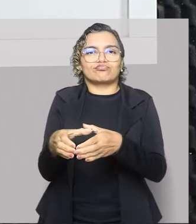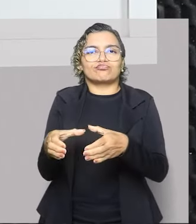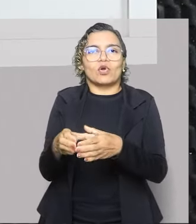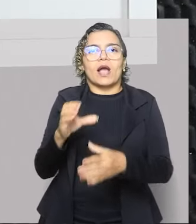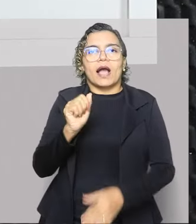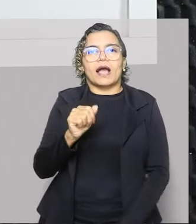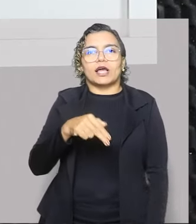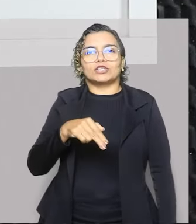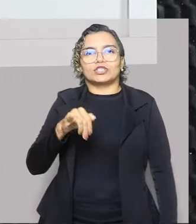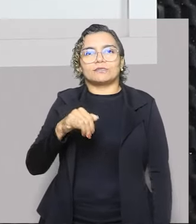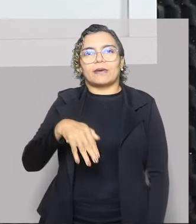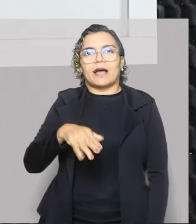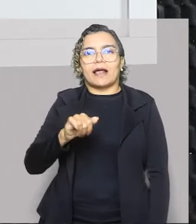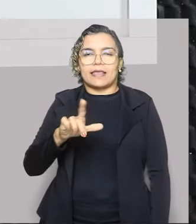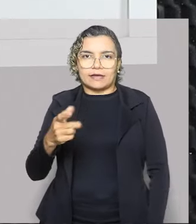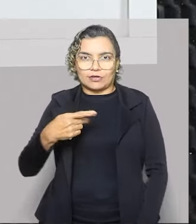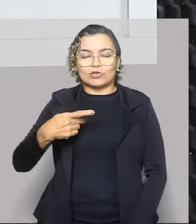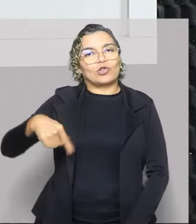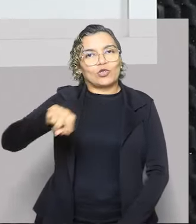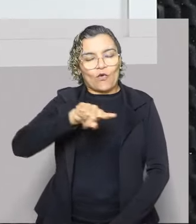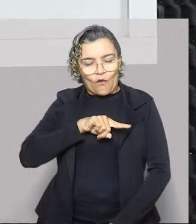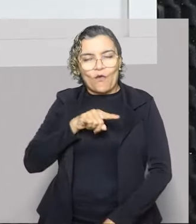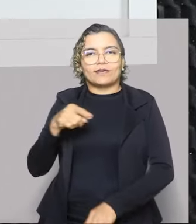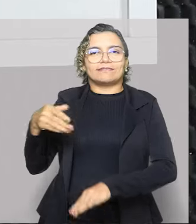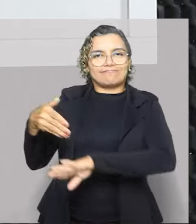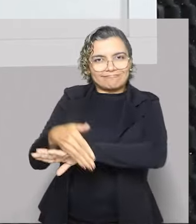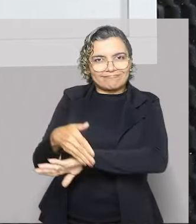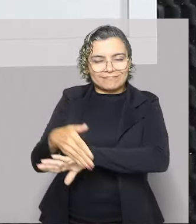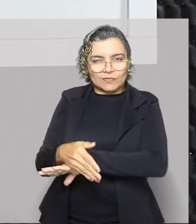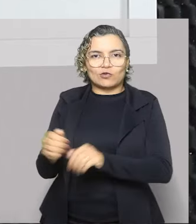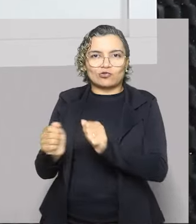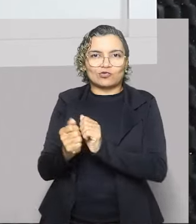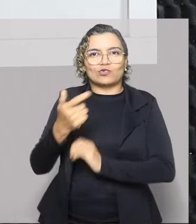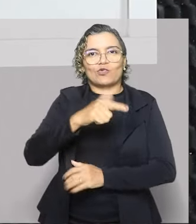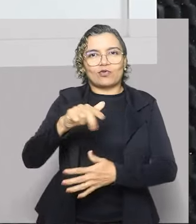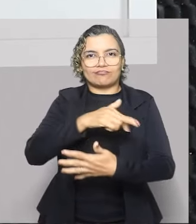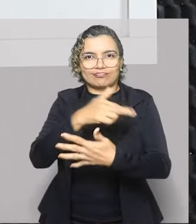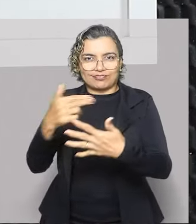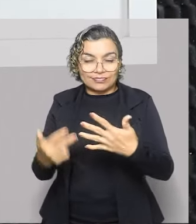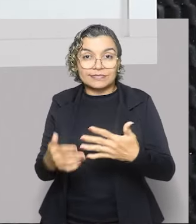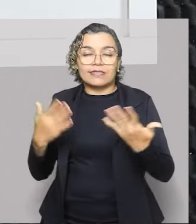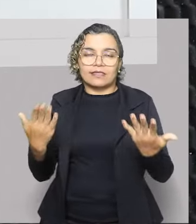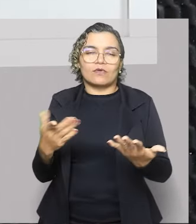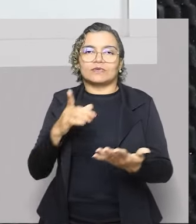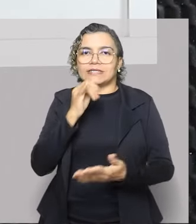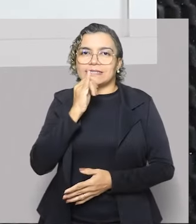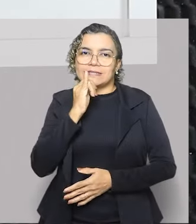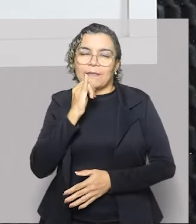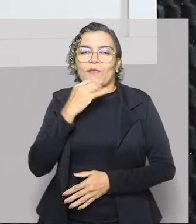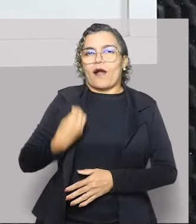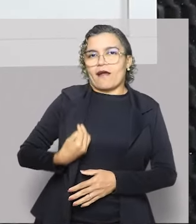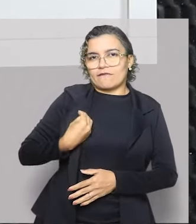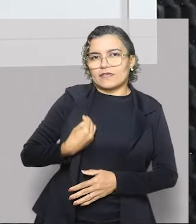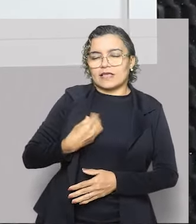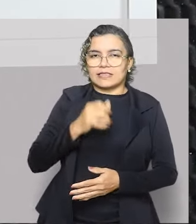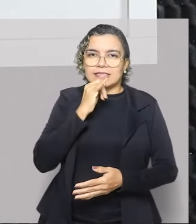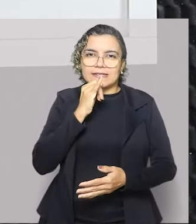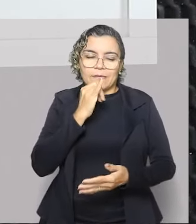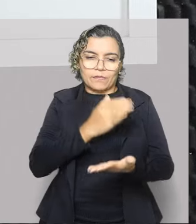incluídos Tá certo junto com vários outros organismos basicamente a vida se divide dessa forma